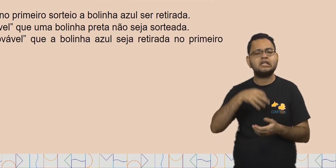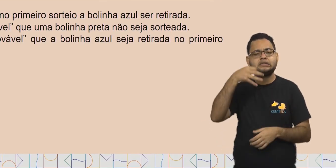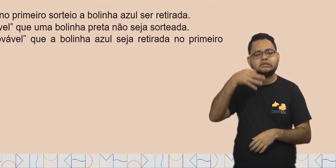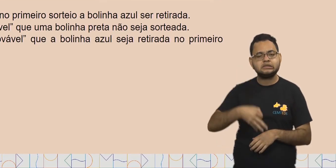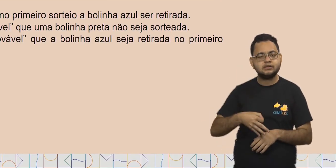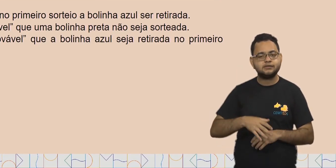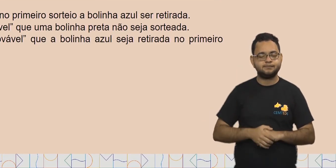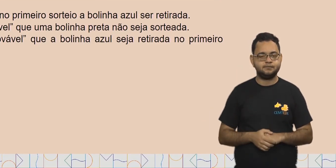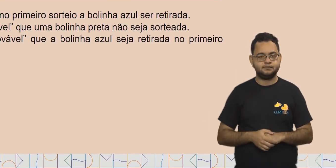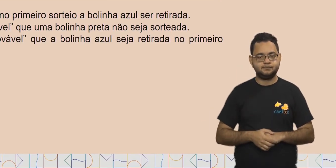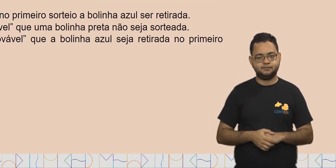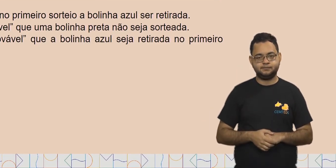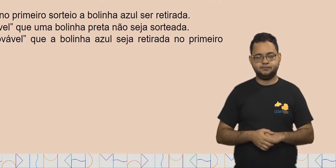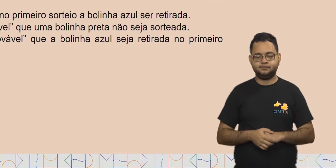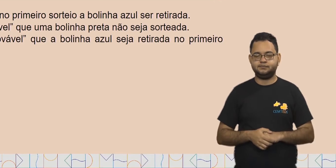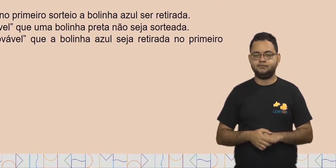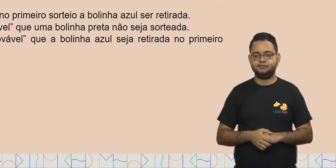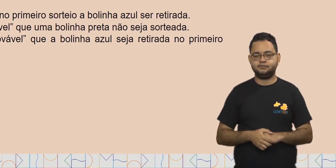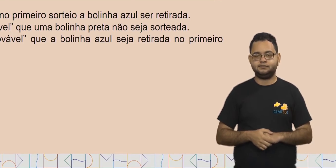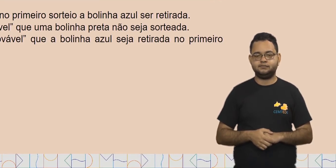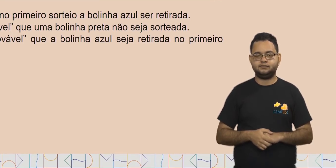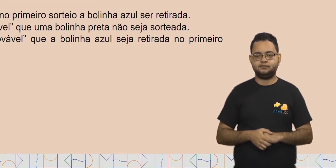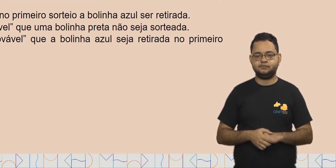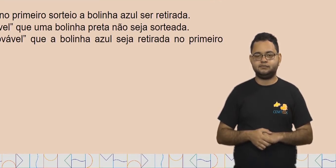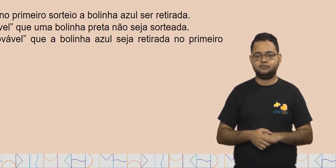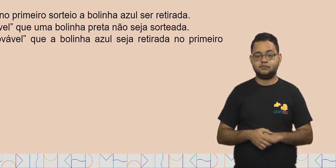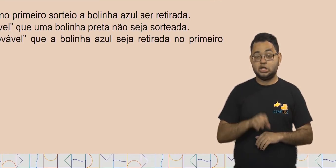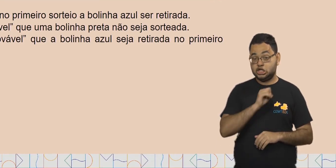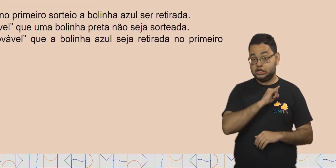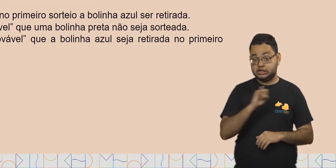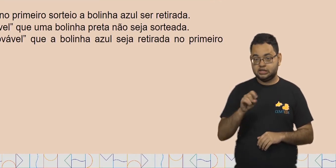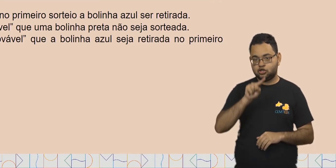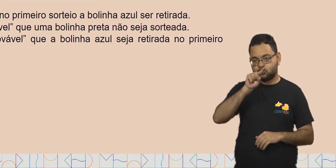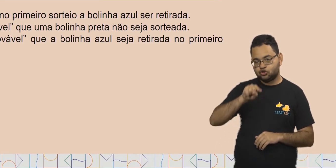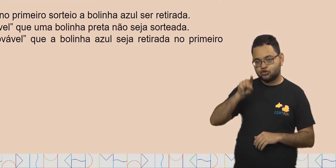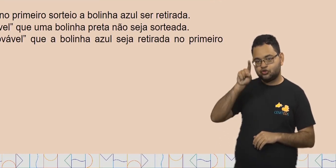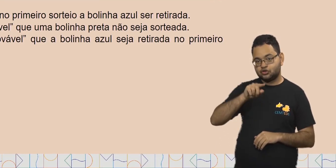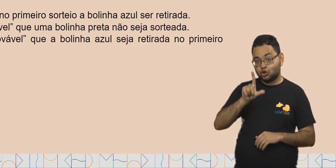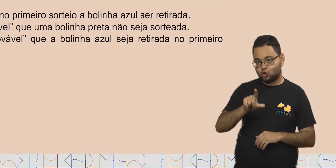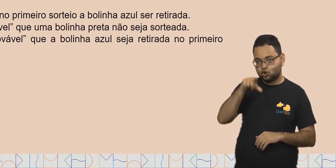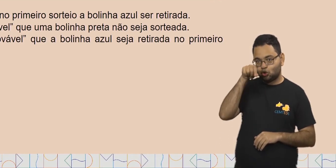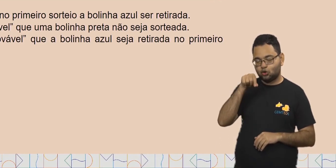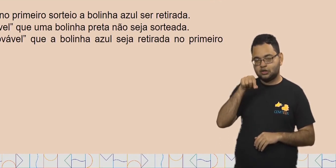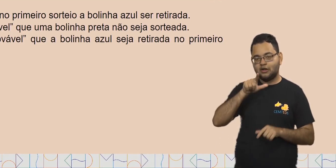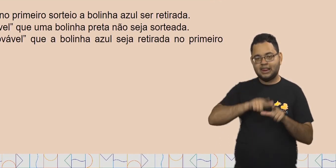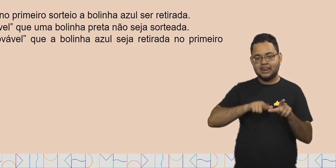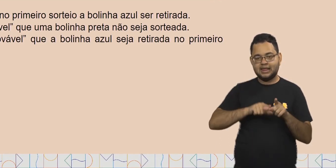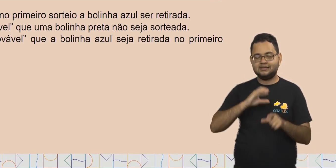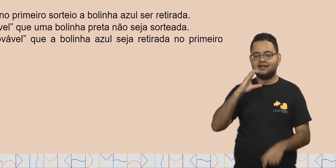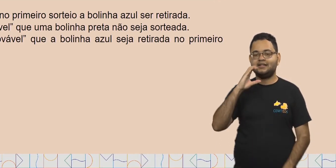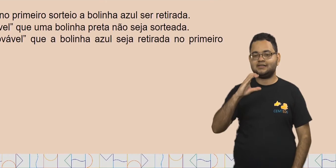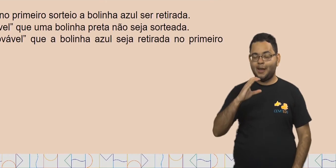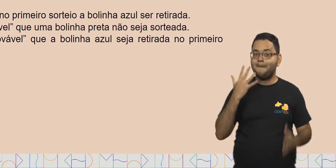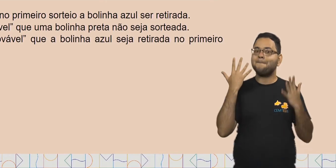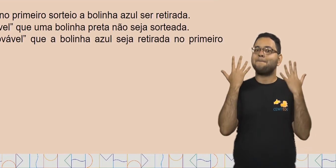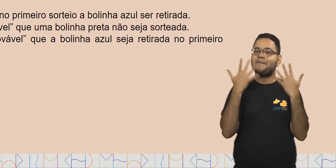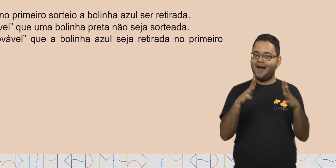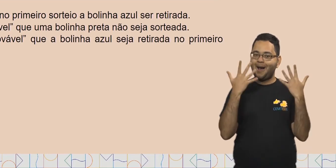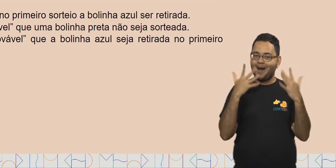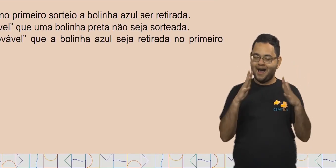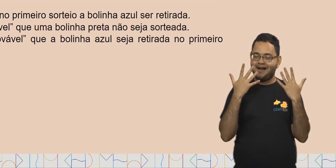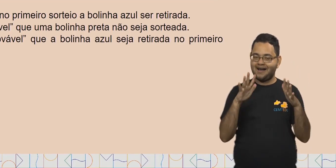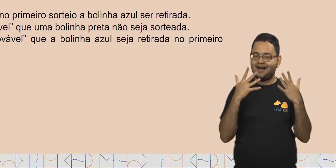Vamos lá ver quem acertou essa atividade e quem marcou a letra C está